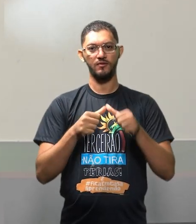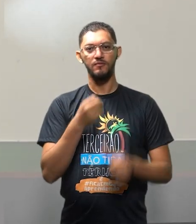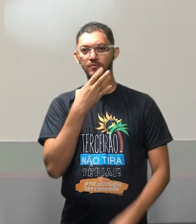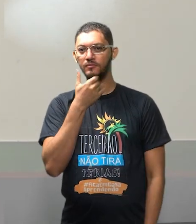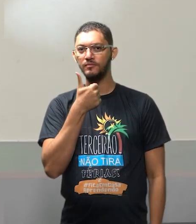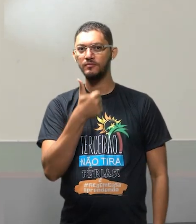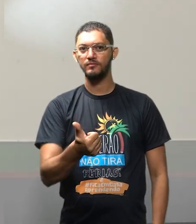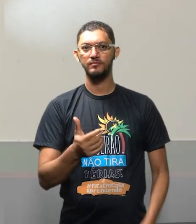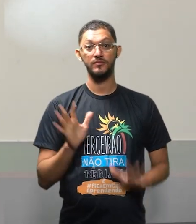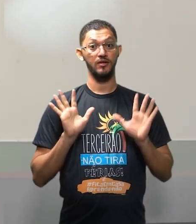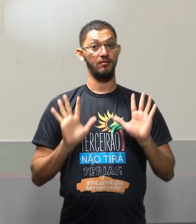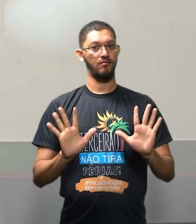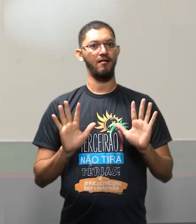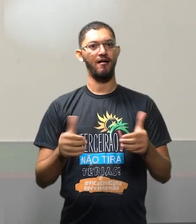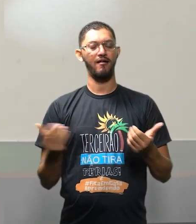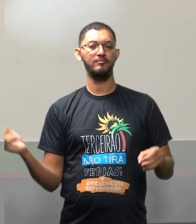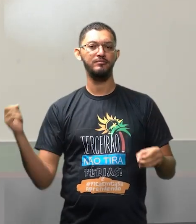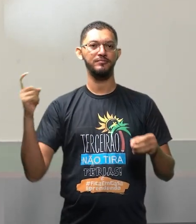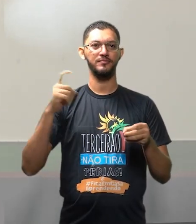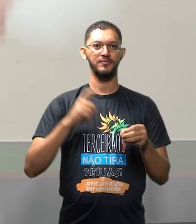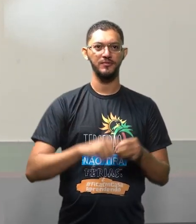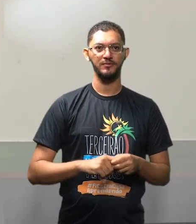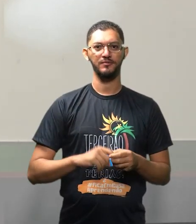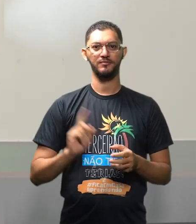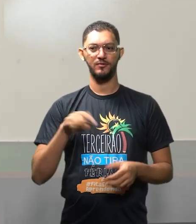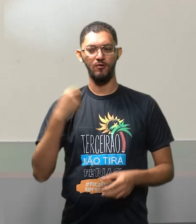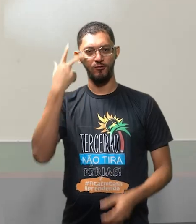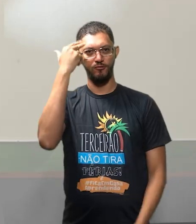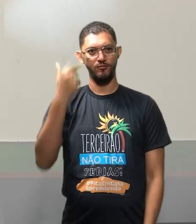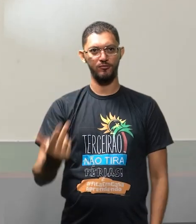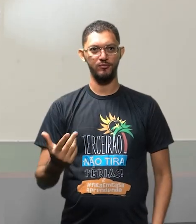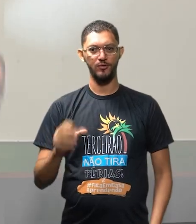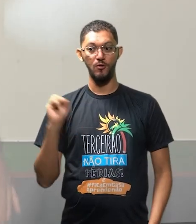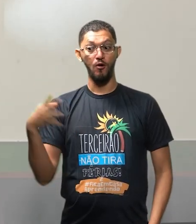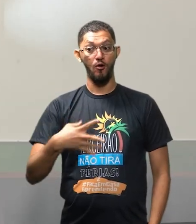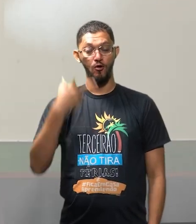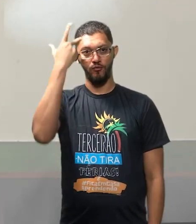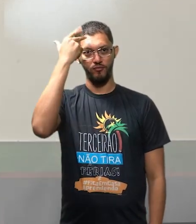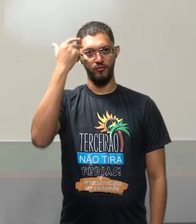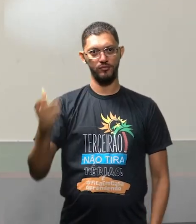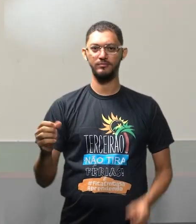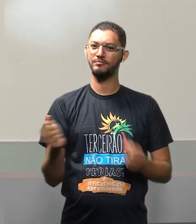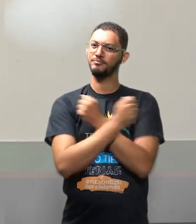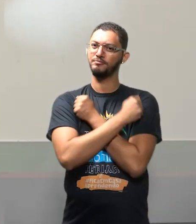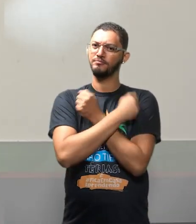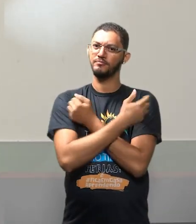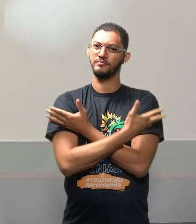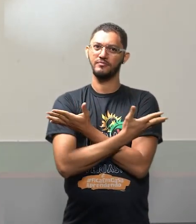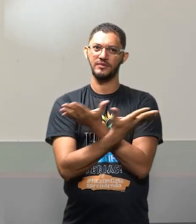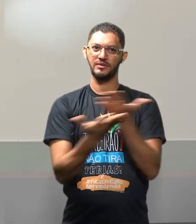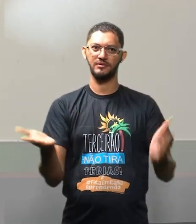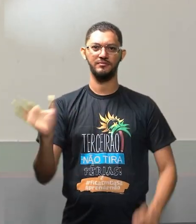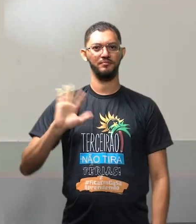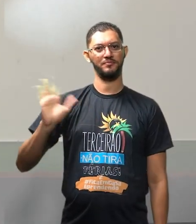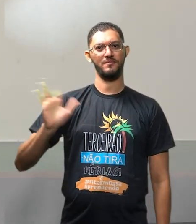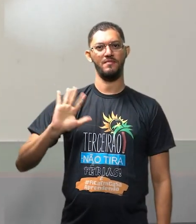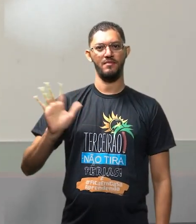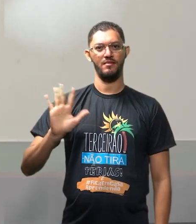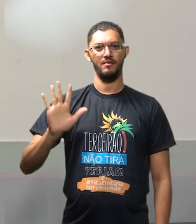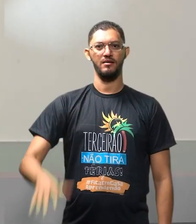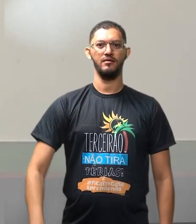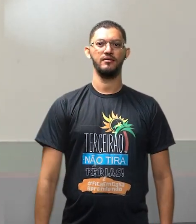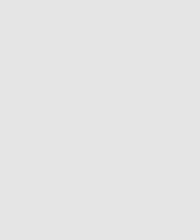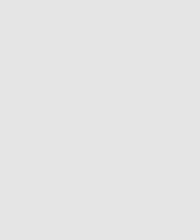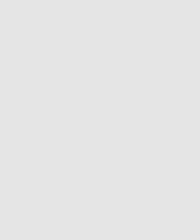bem e logo logo a gente vai voltar ao nosso normal ou ao novo normal. Um abraço para todos e até a próxima.